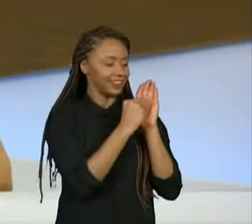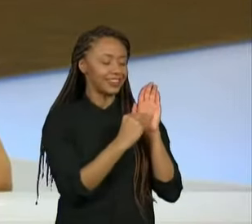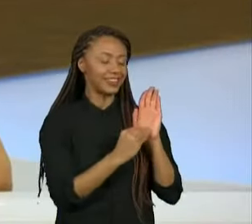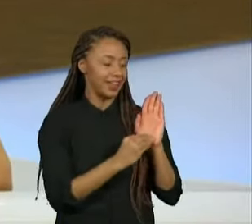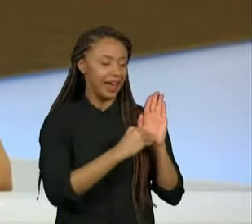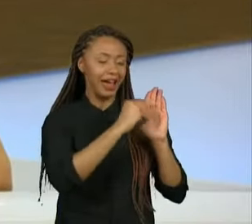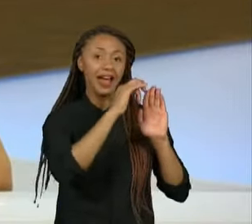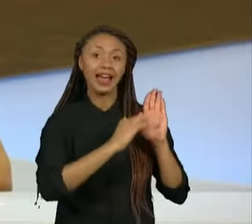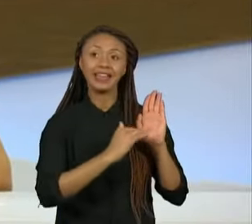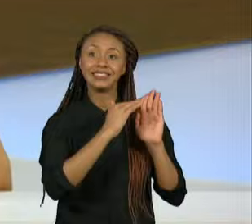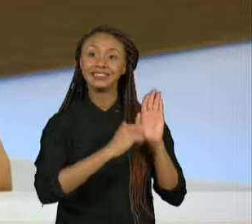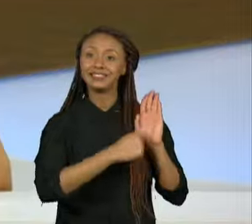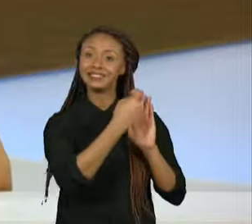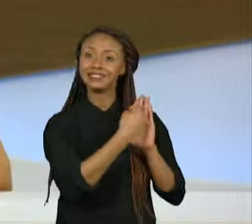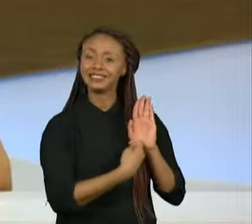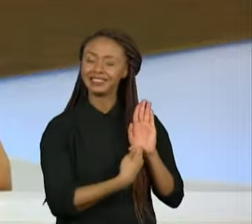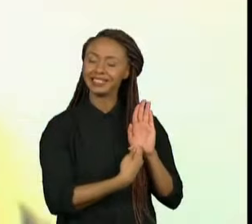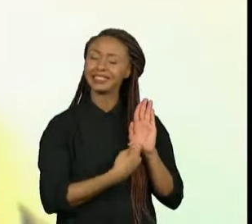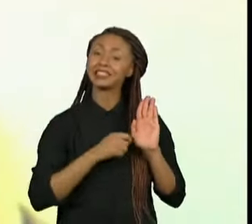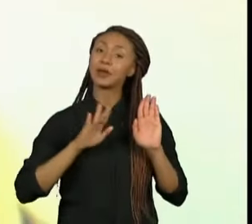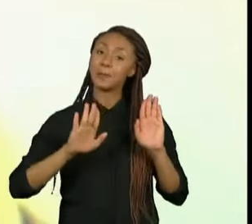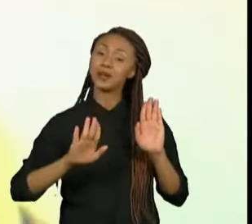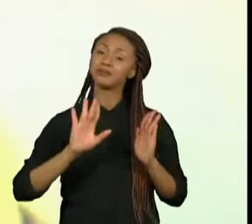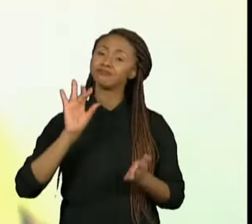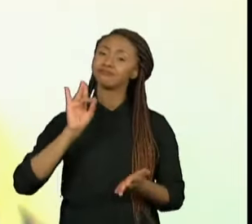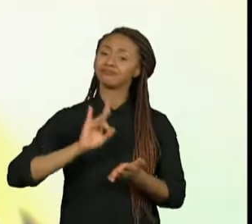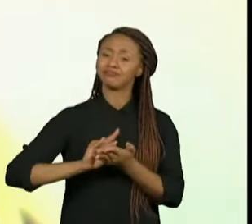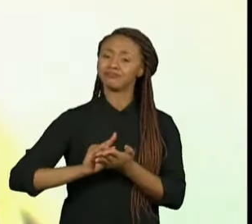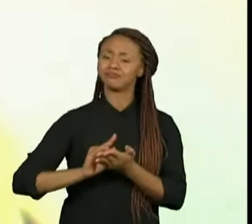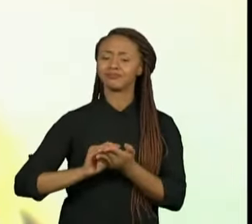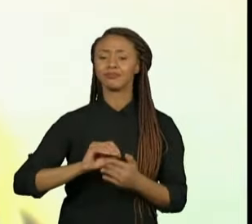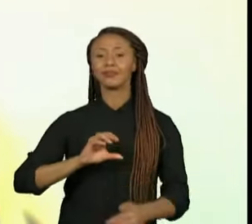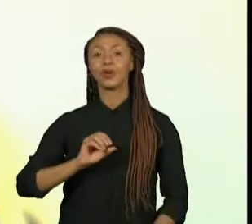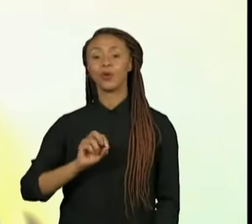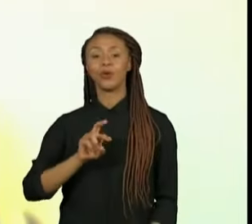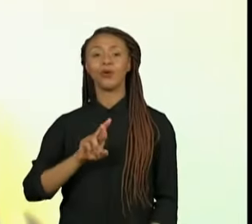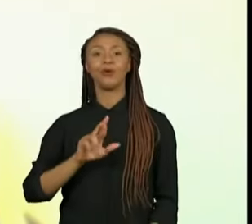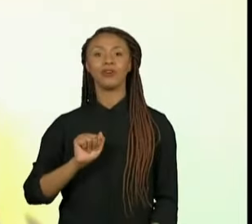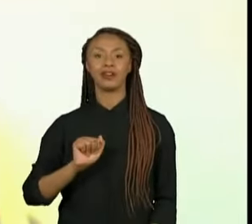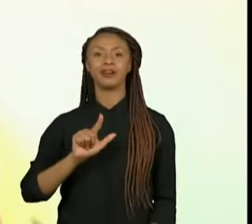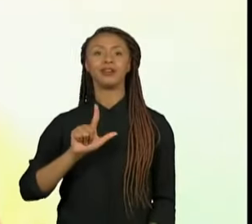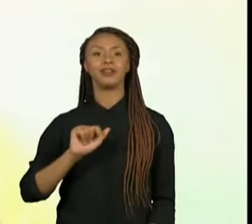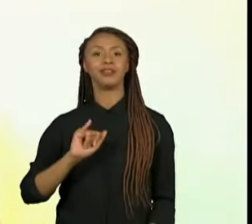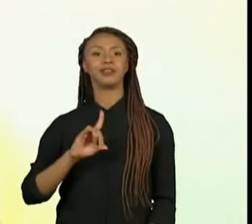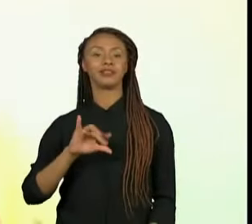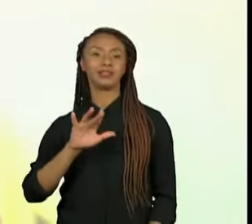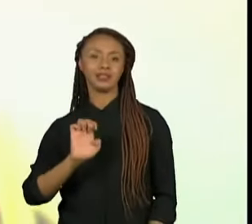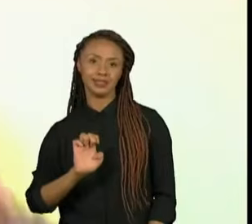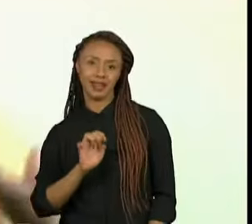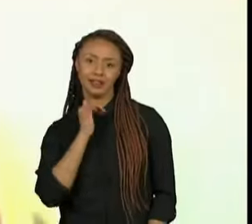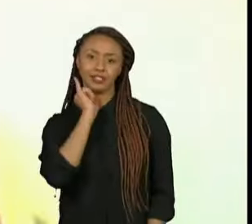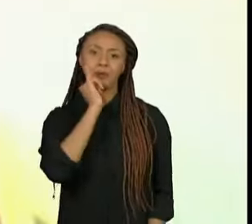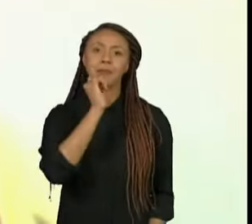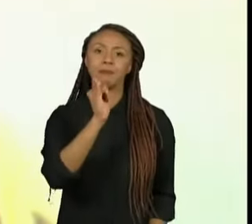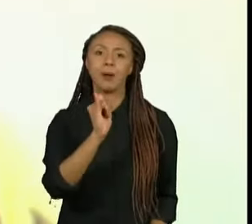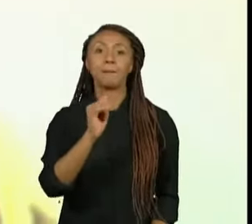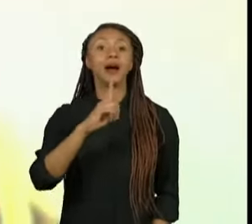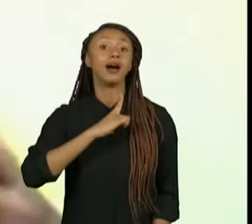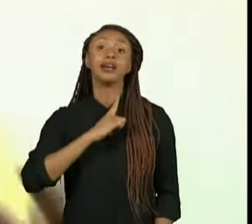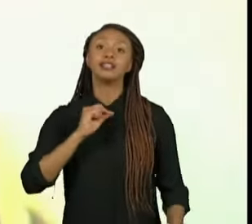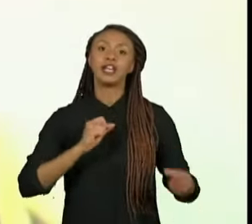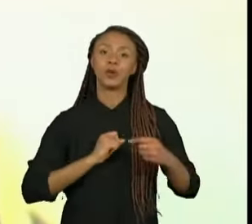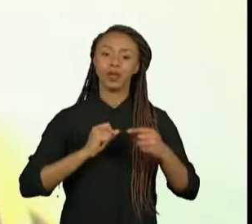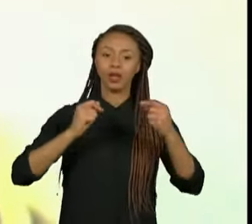a oralidade, justamente, a oralidade tem isso que a escrita não tem, que é o corpo, né? É o gesto,